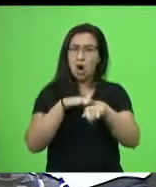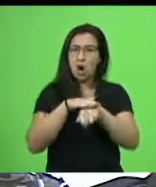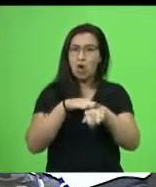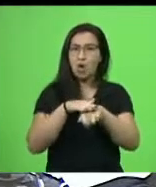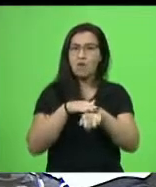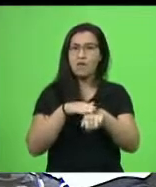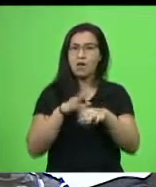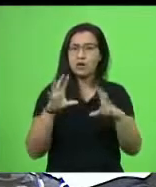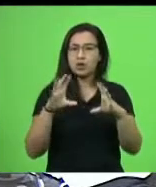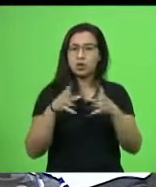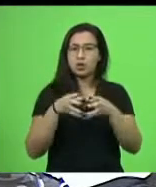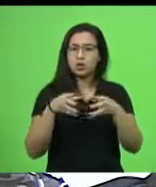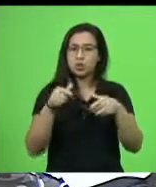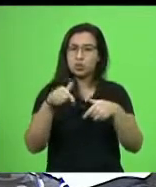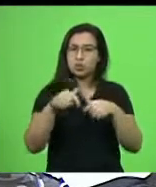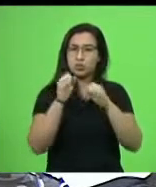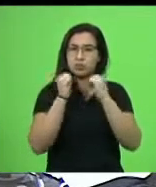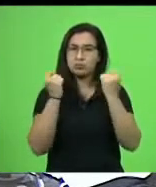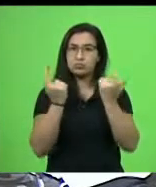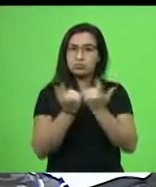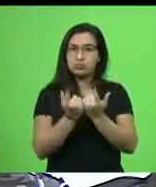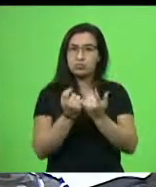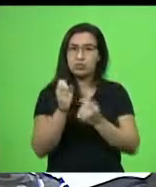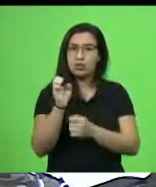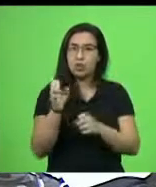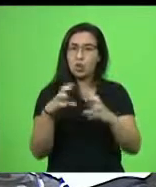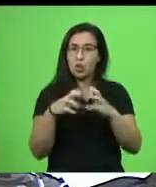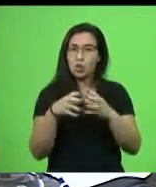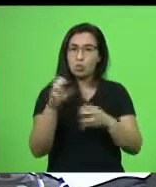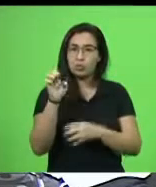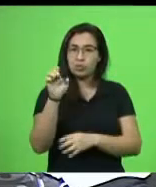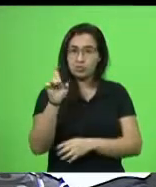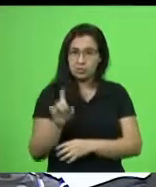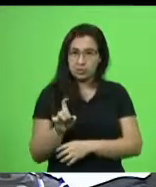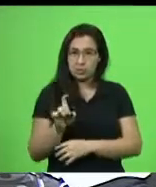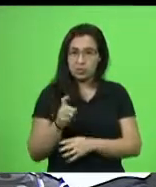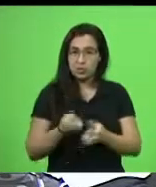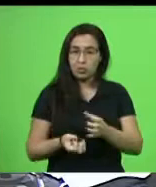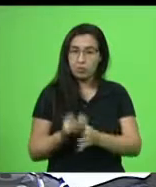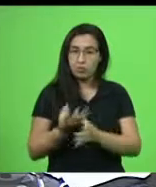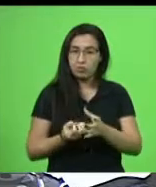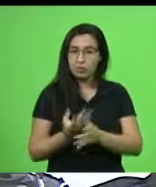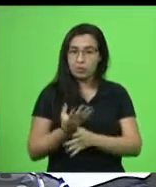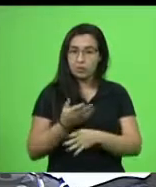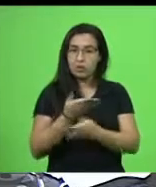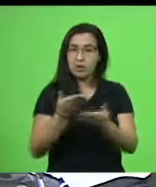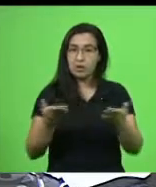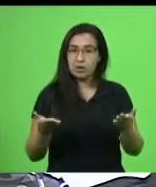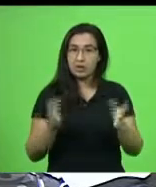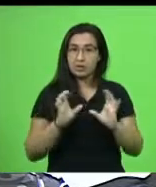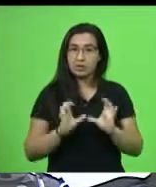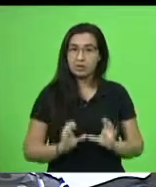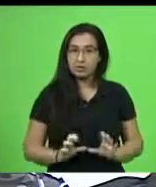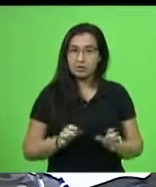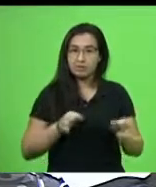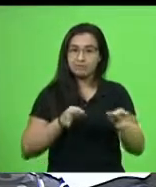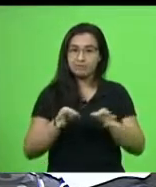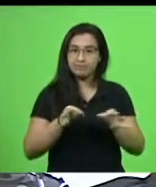Parlamento, o Poder Executivo, o setor produtivo e a sociedade civil organizada,